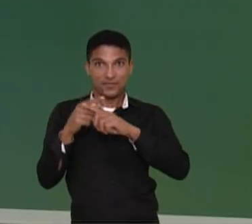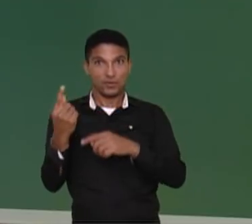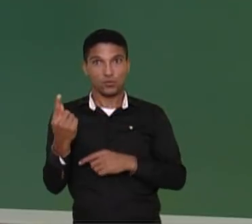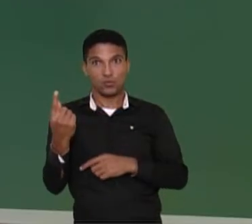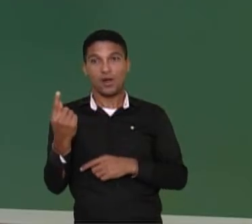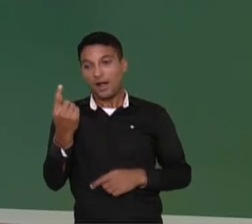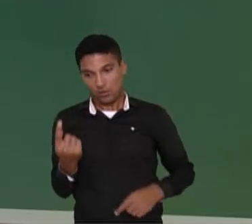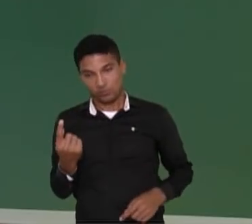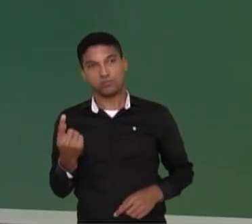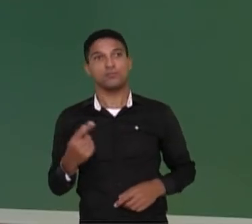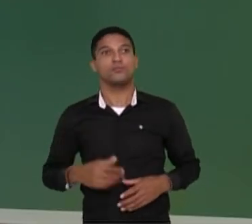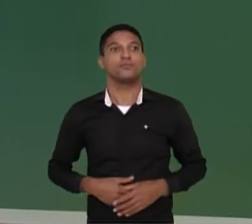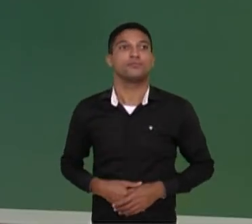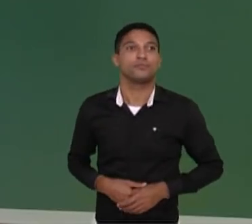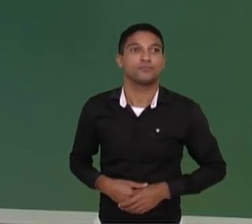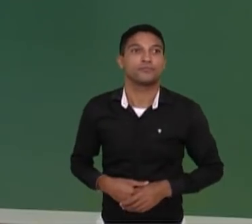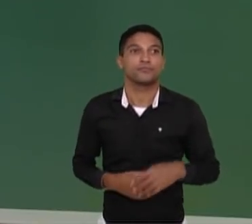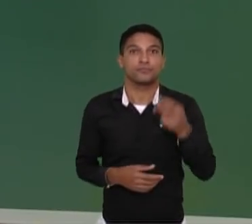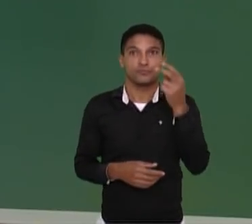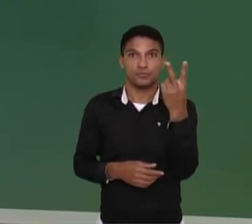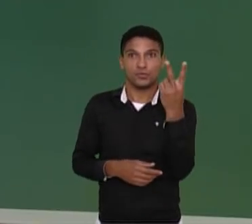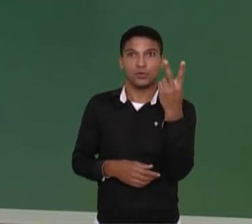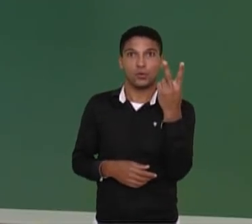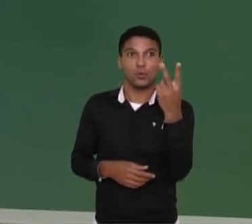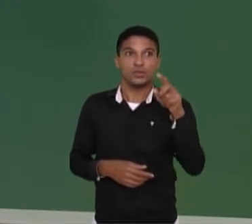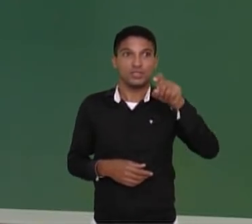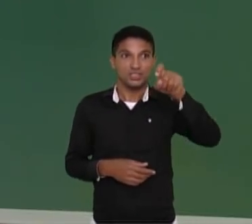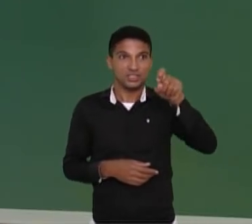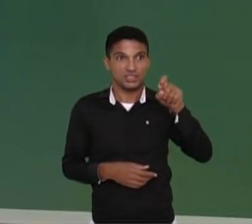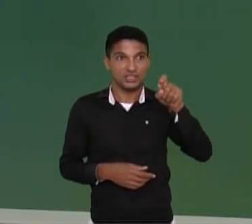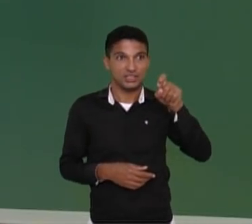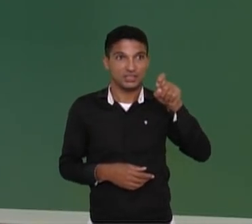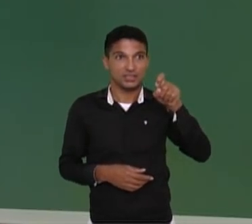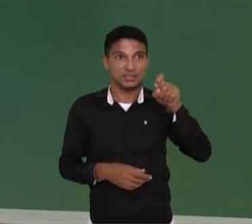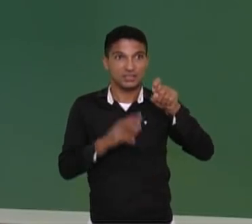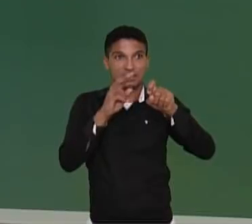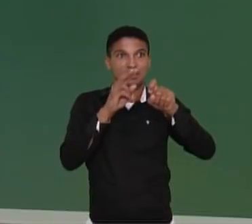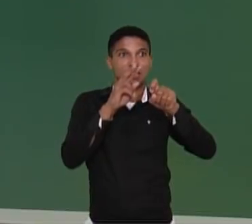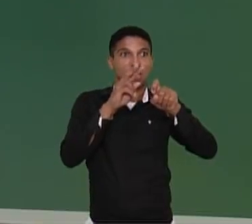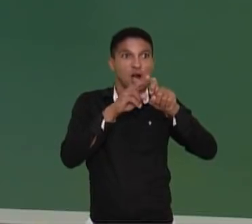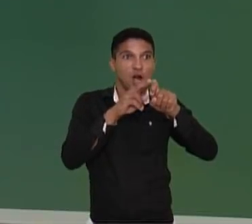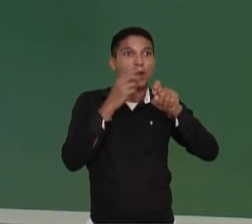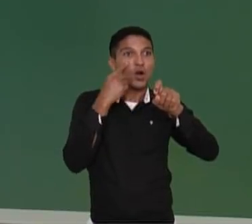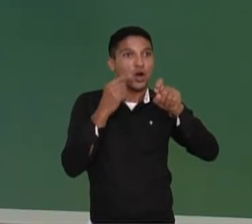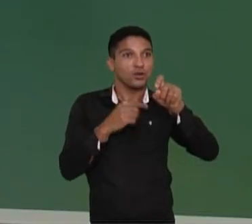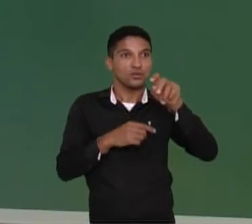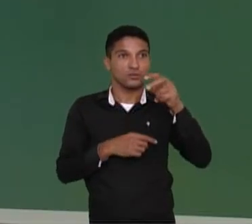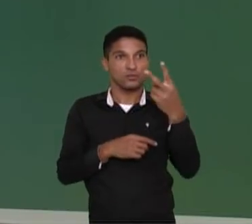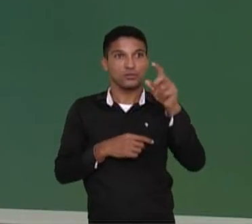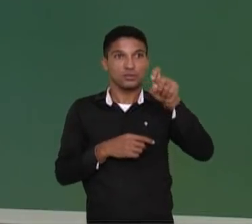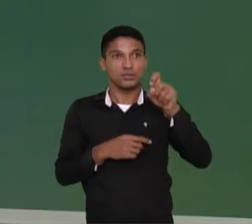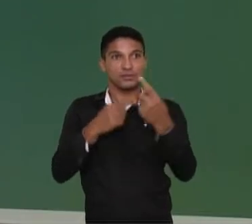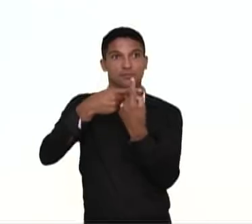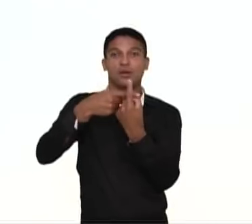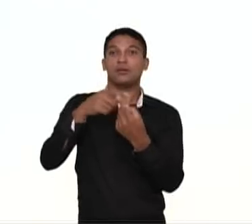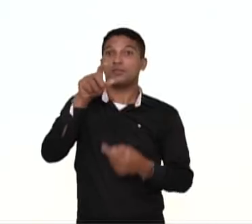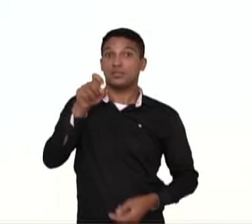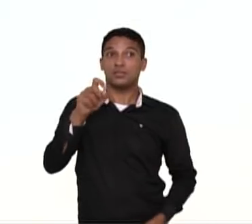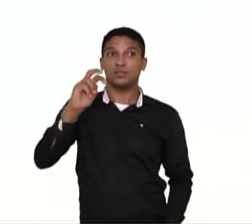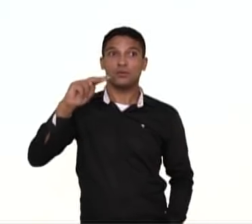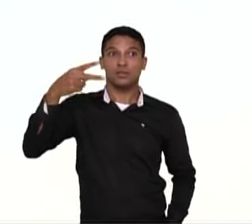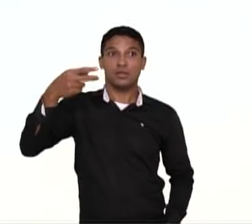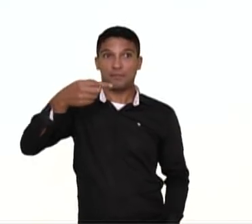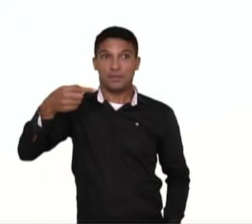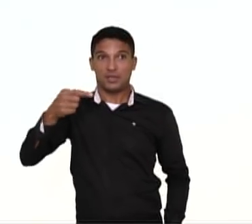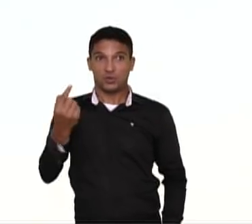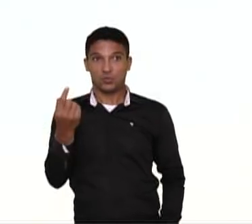2x mais x ao quadrado menos 1, melhorar um pouquinho ainda. X ao quadrado mais 2x menos 1 igual a 0. E